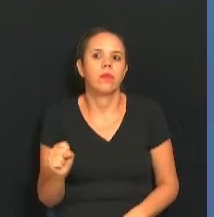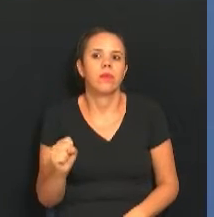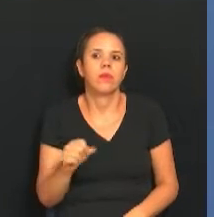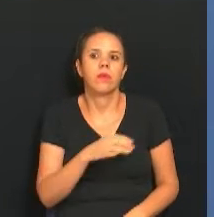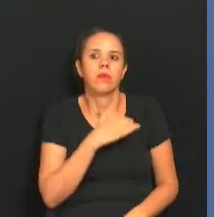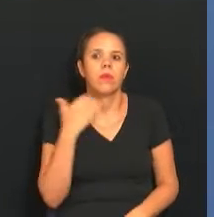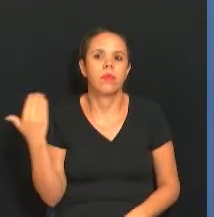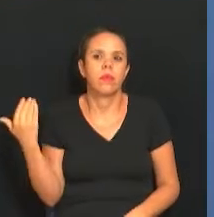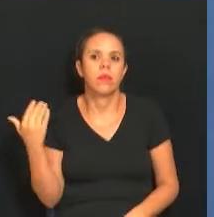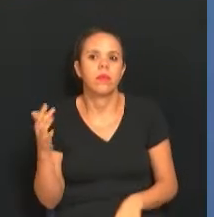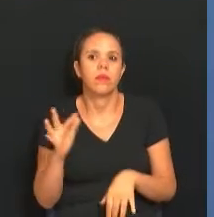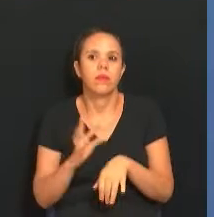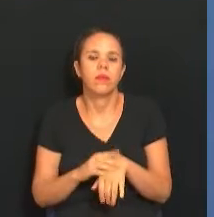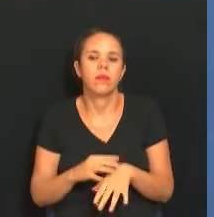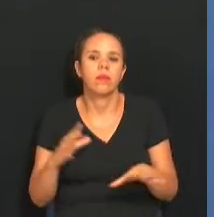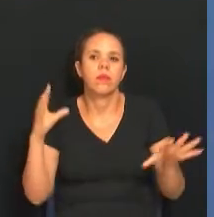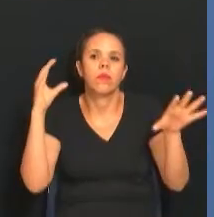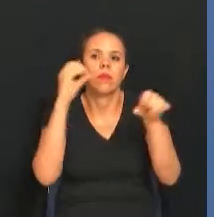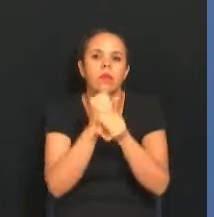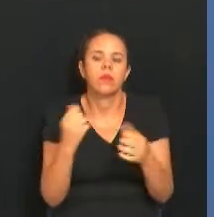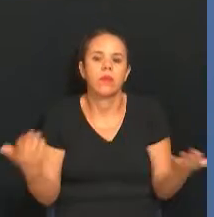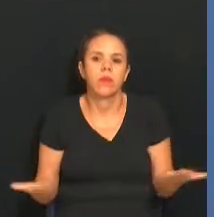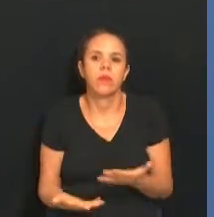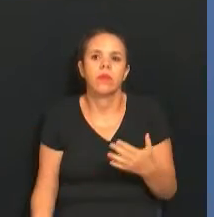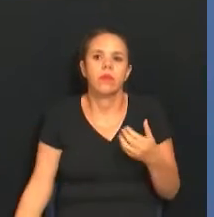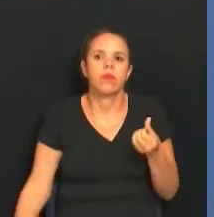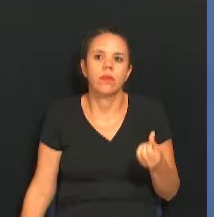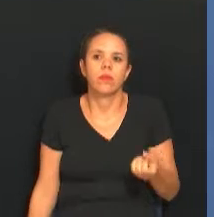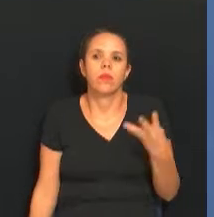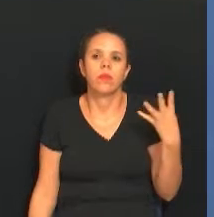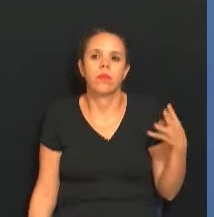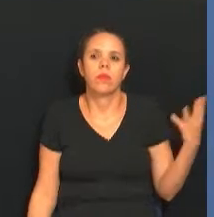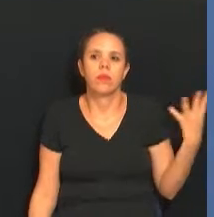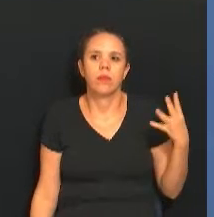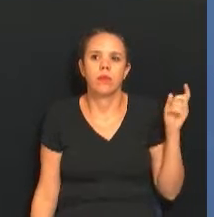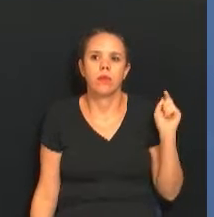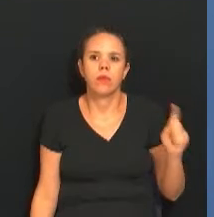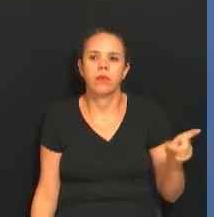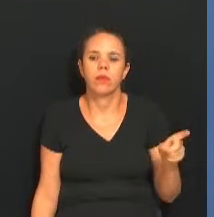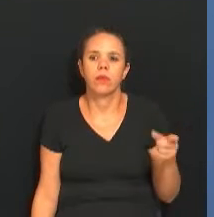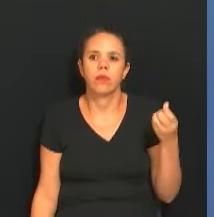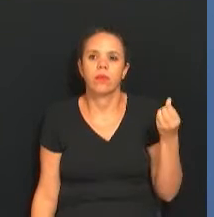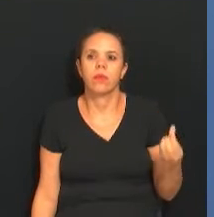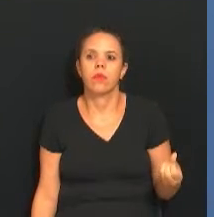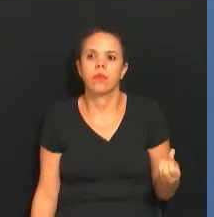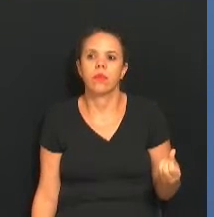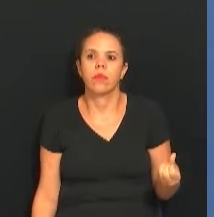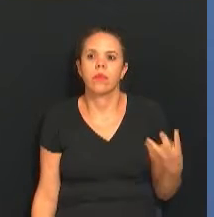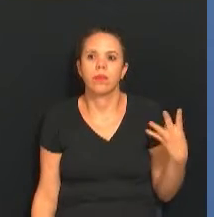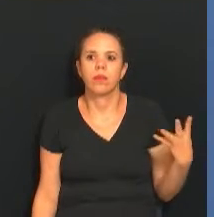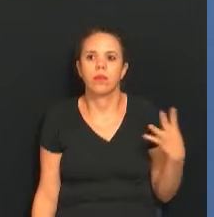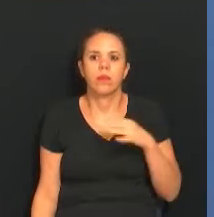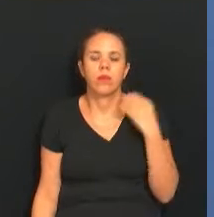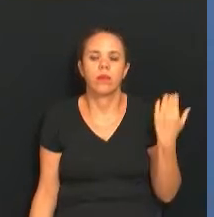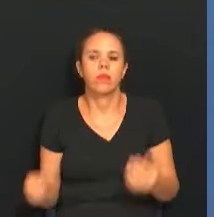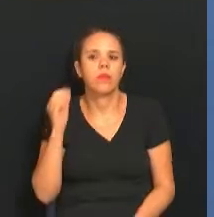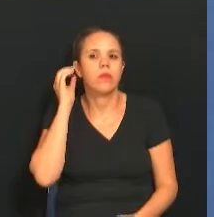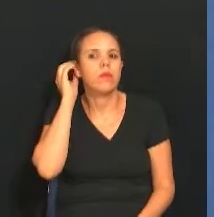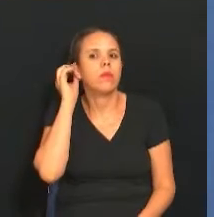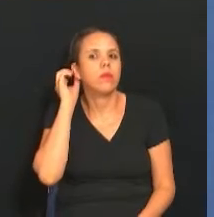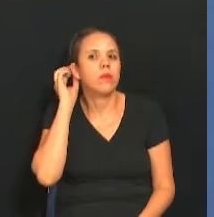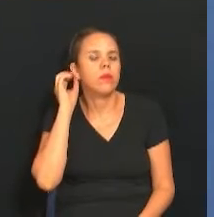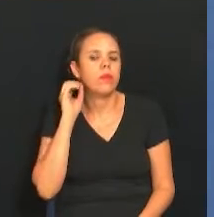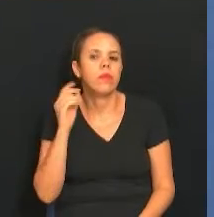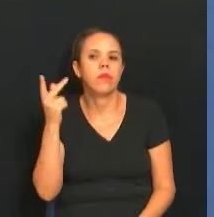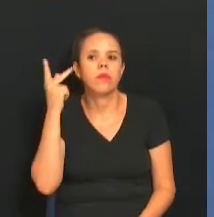óbitos devido à doença somando agora tem 144 mil e 600 e quatro mortes no